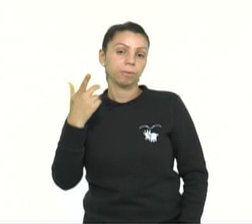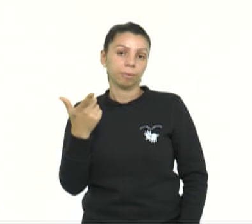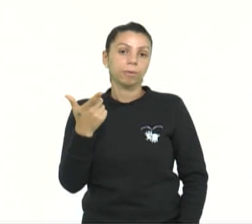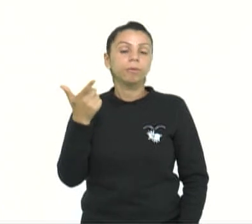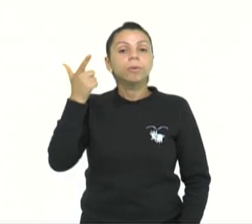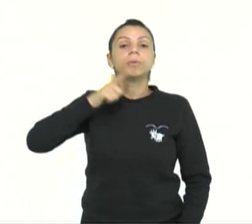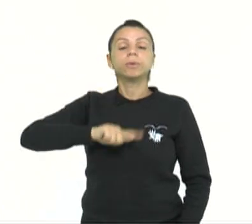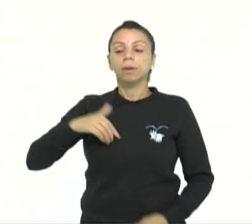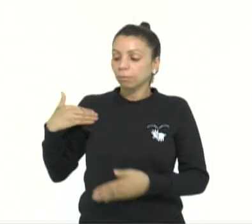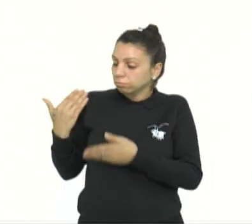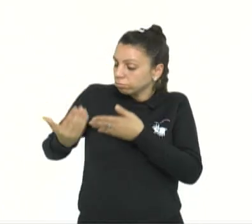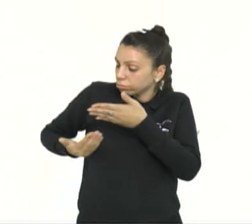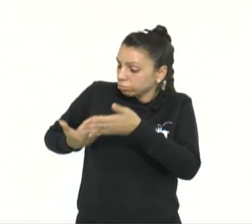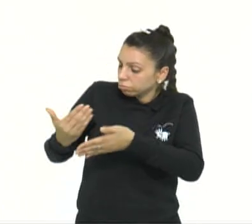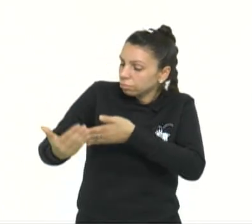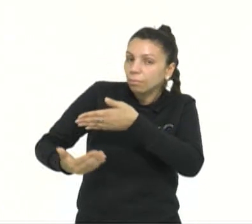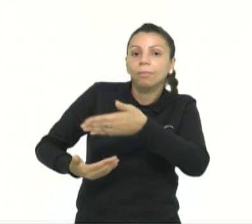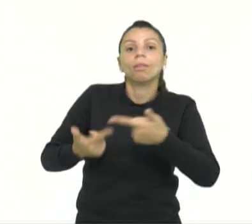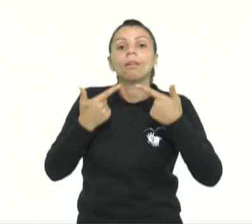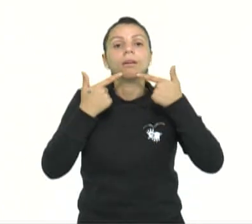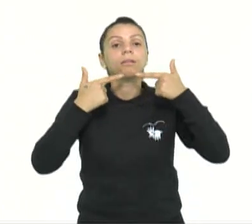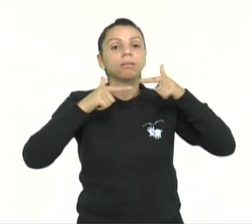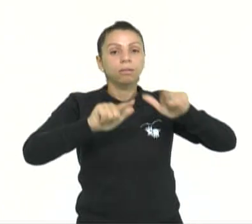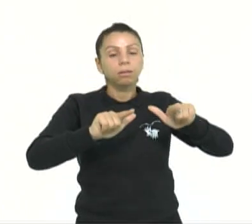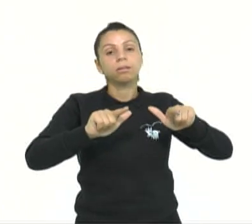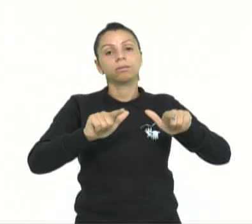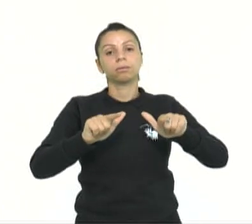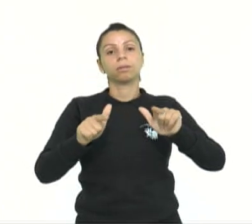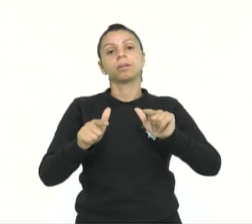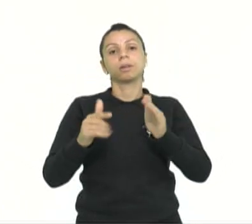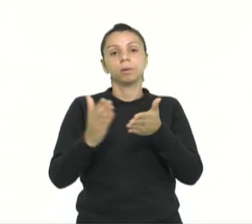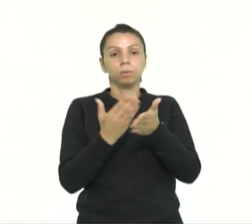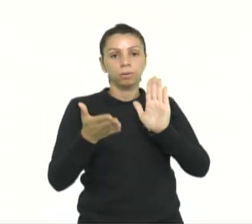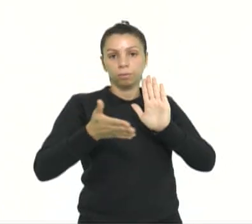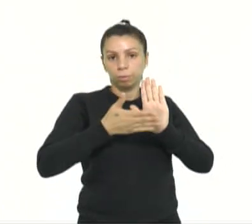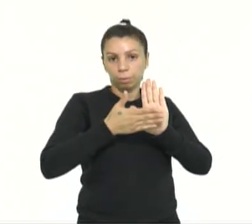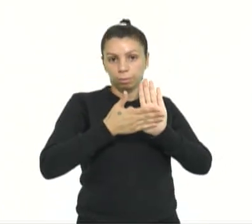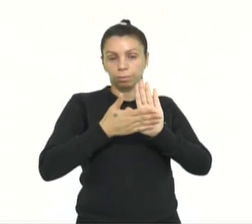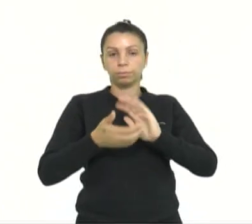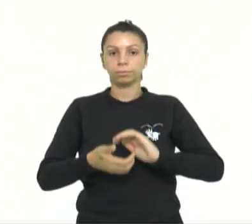você se desenvolva nessa língua que o livro propõe.